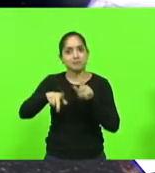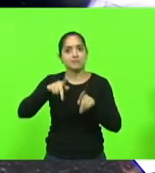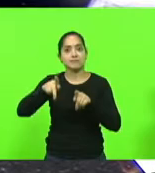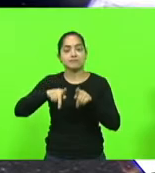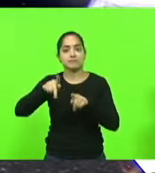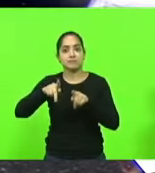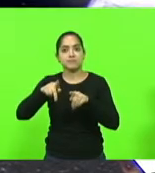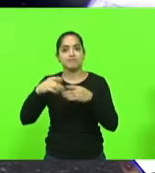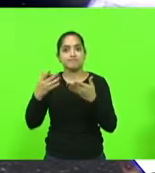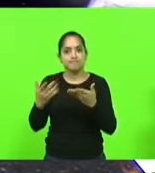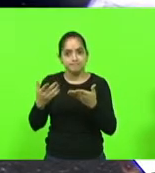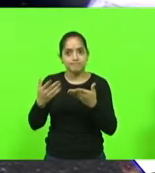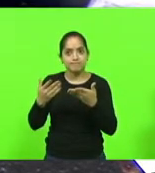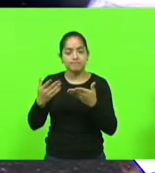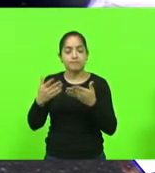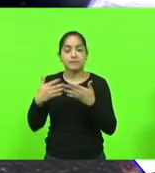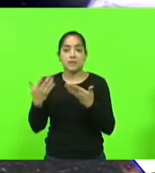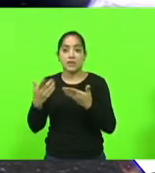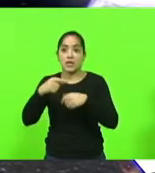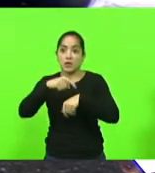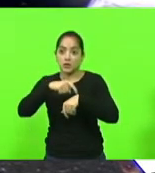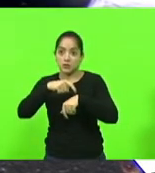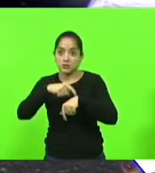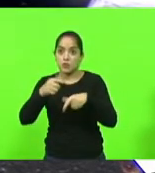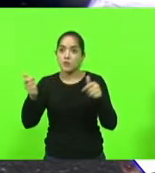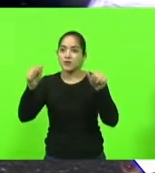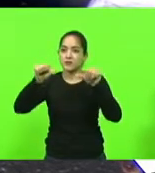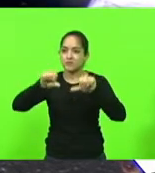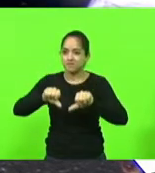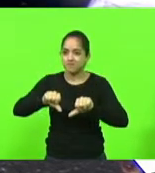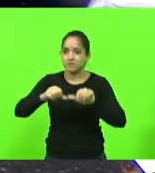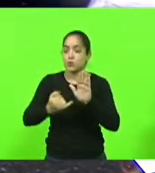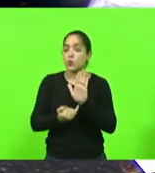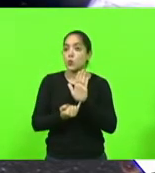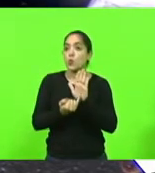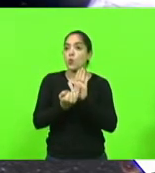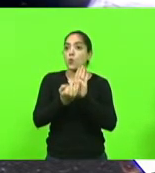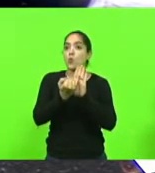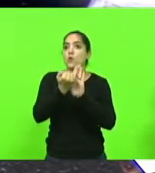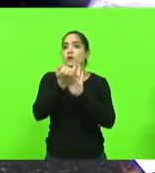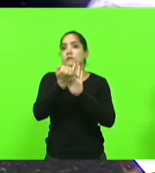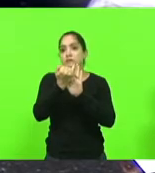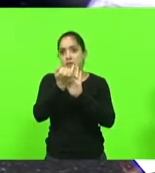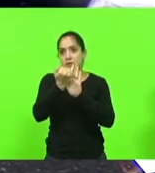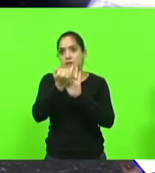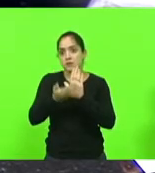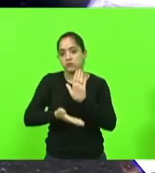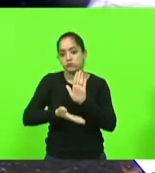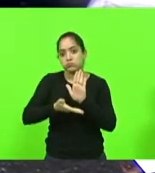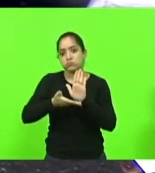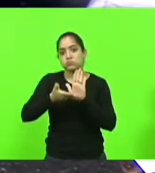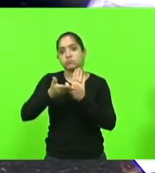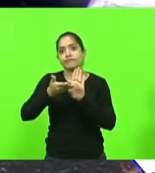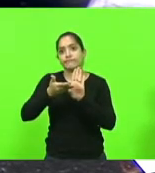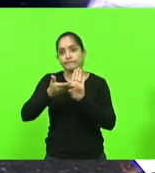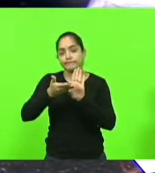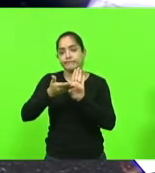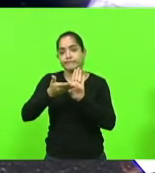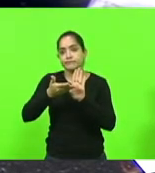faz sentido, no momento de crise, com a inflação batendo também esses